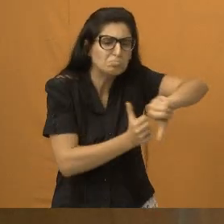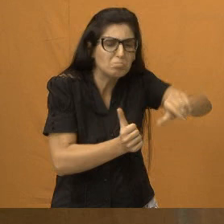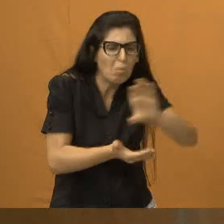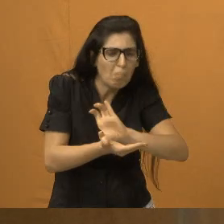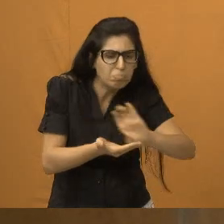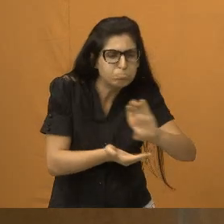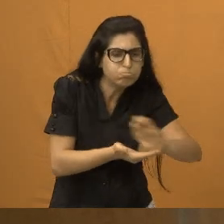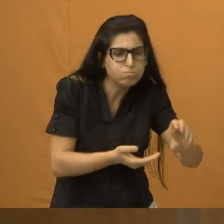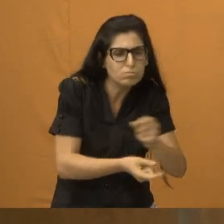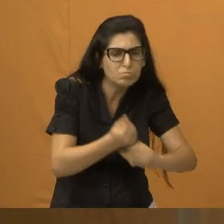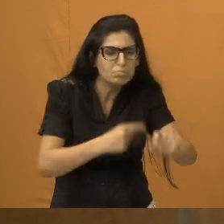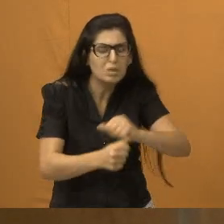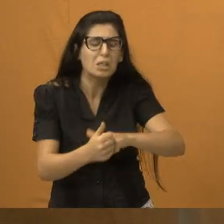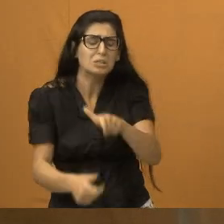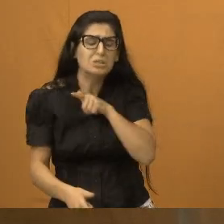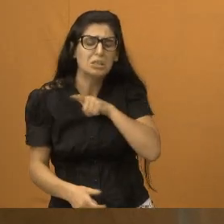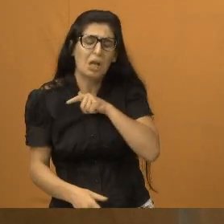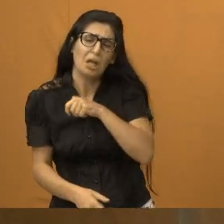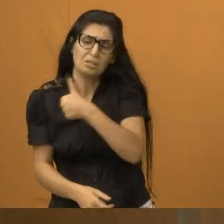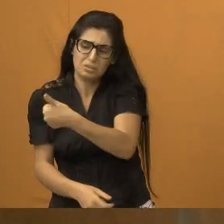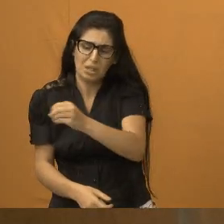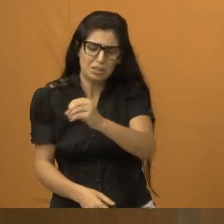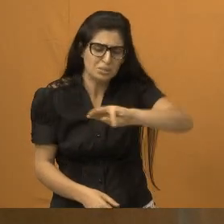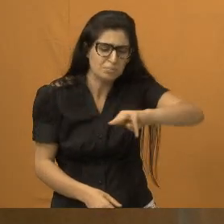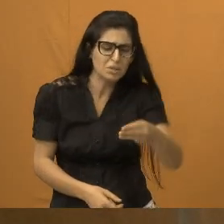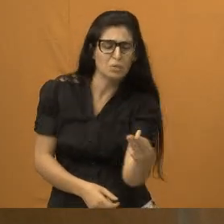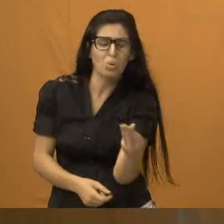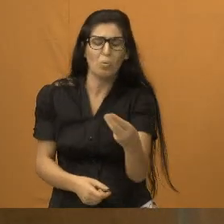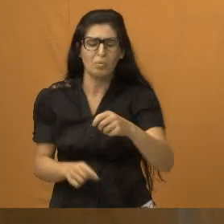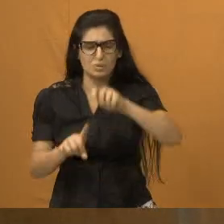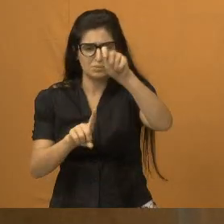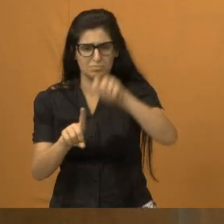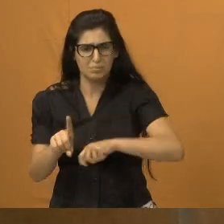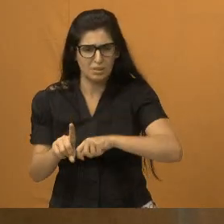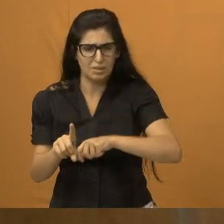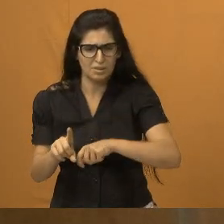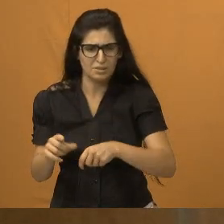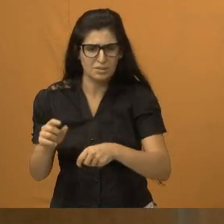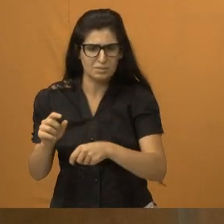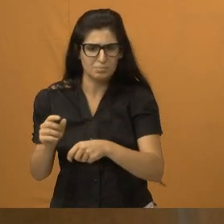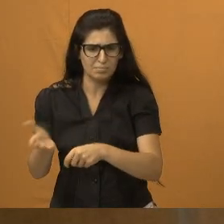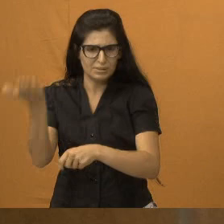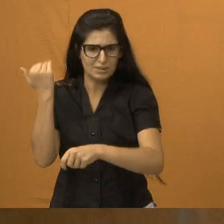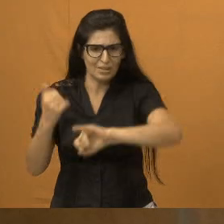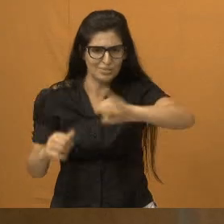já tem um valor aí de 10 milhões já em janeiro para investimentos lá do São João, né?